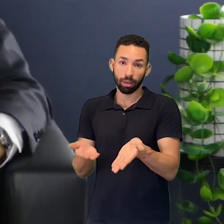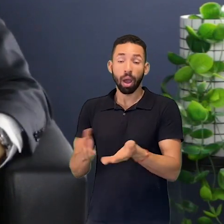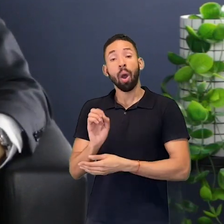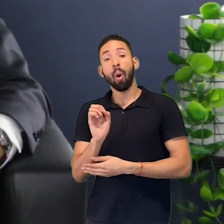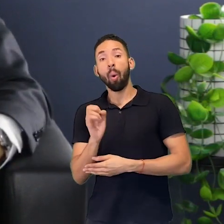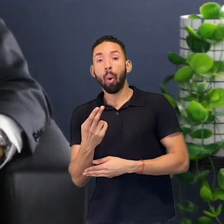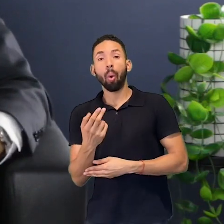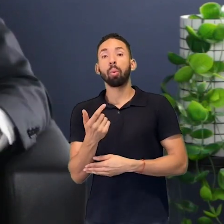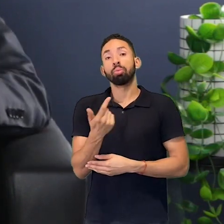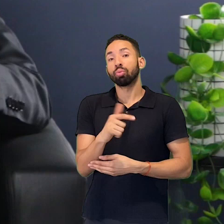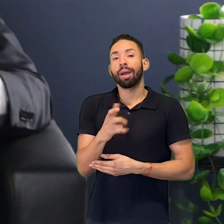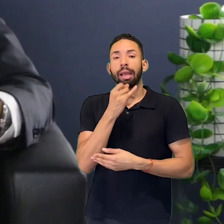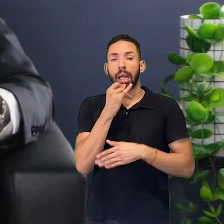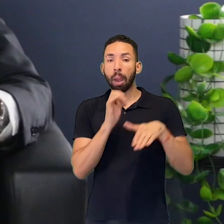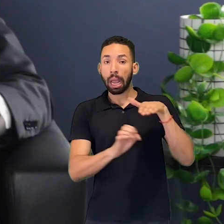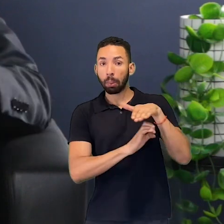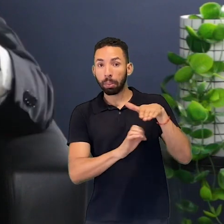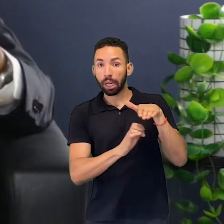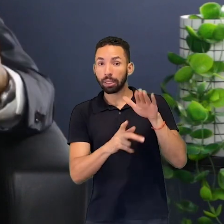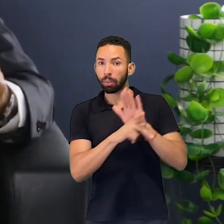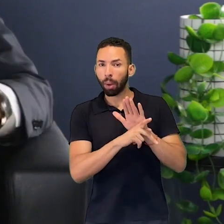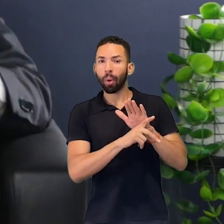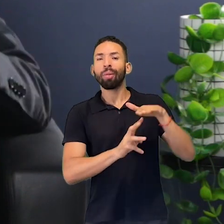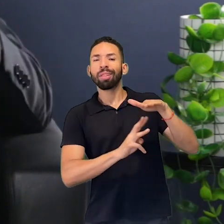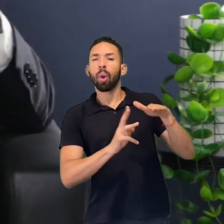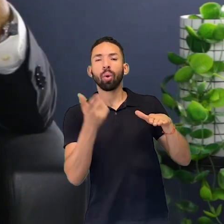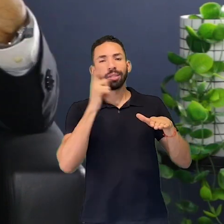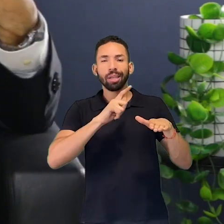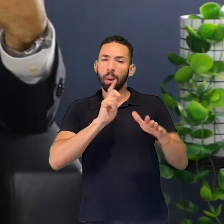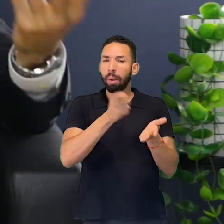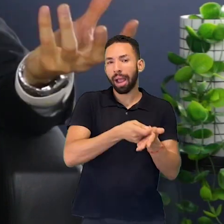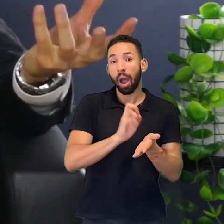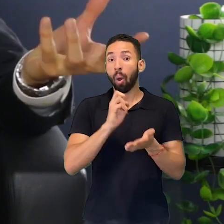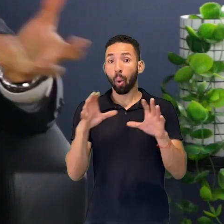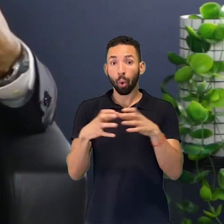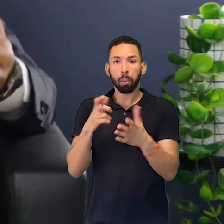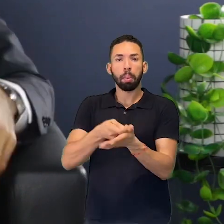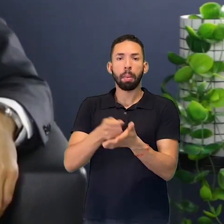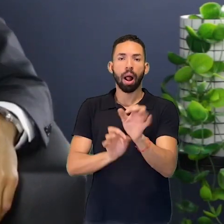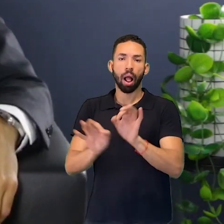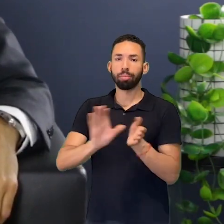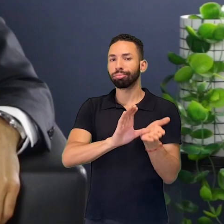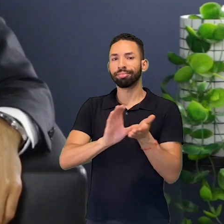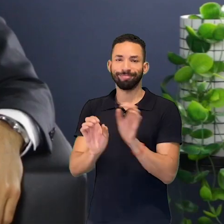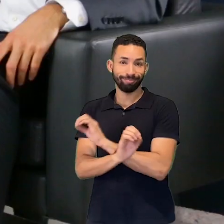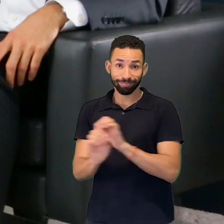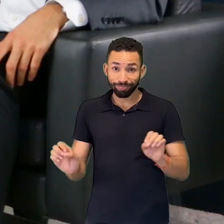isso, ou não tem empresas licitadas, ou não tem na sua própria equipe para